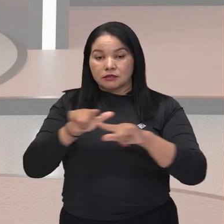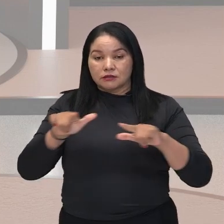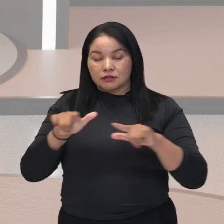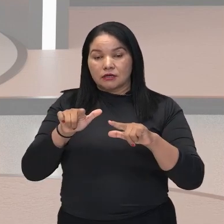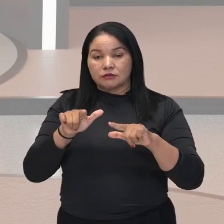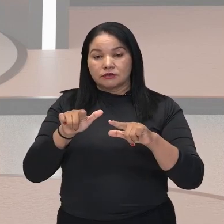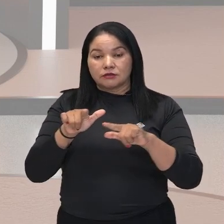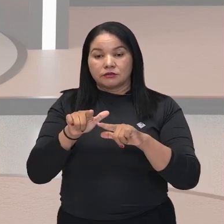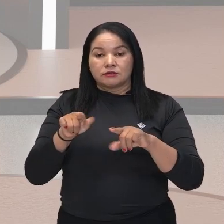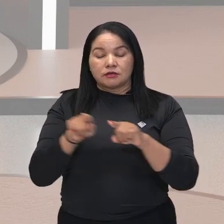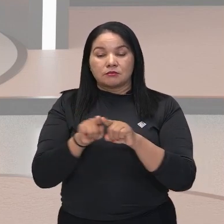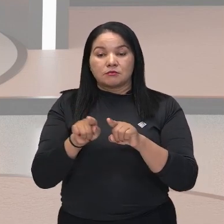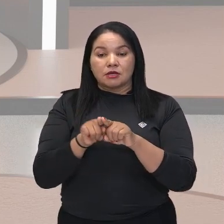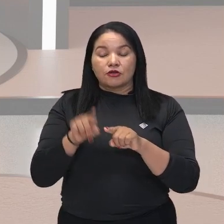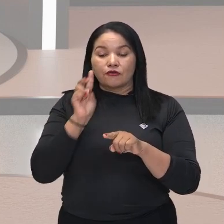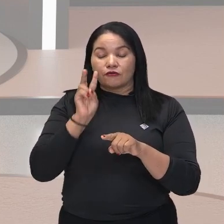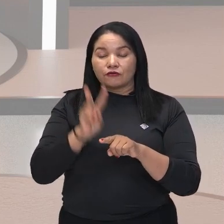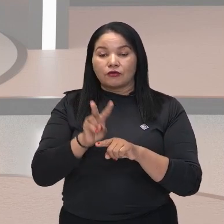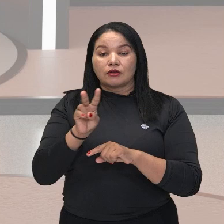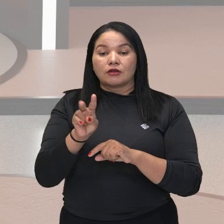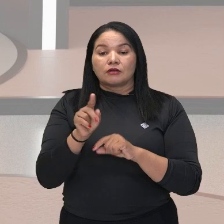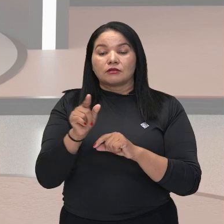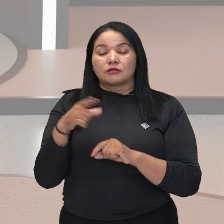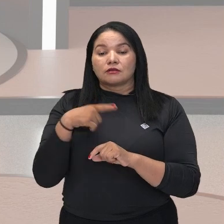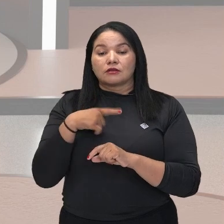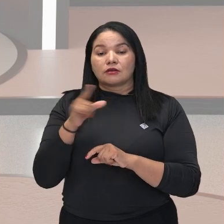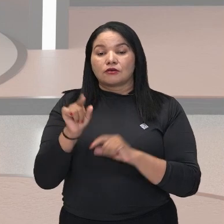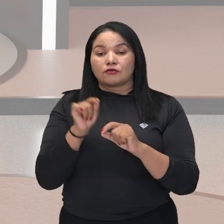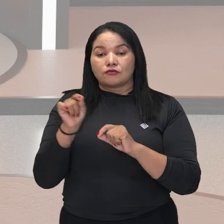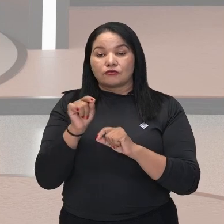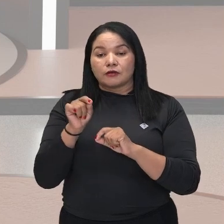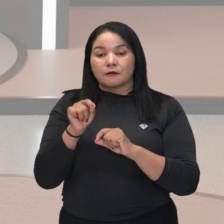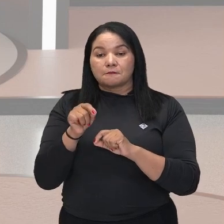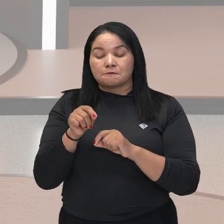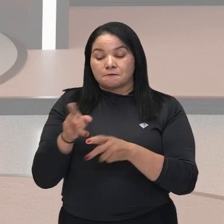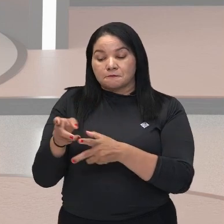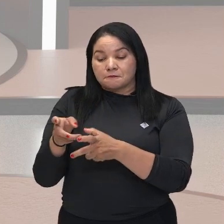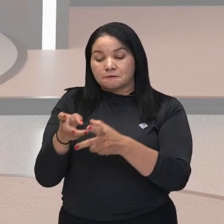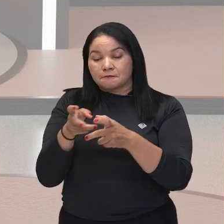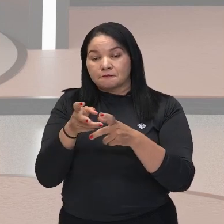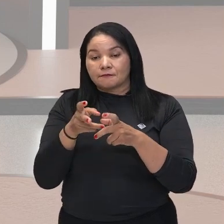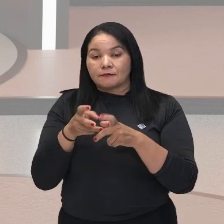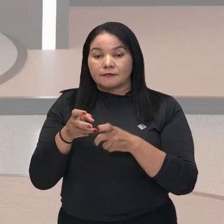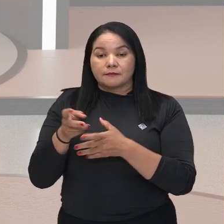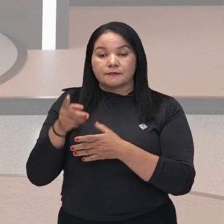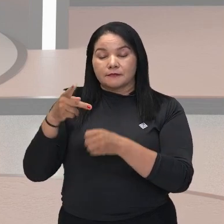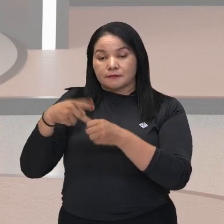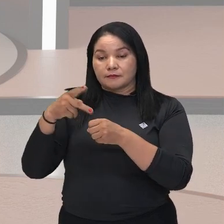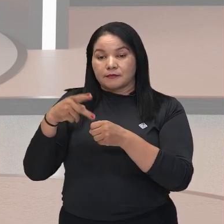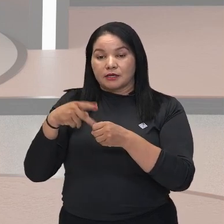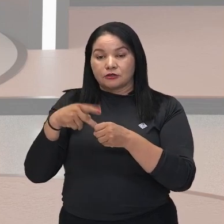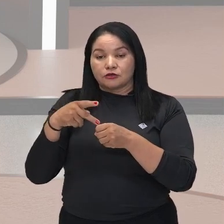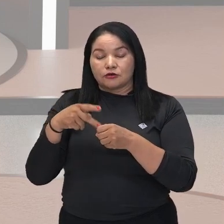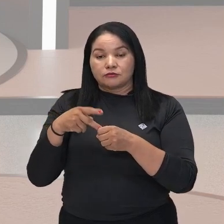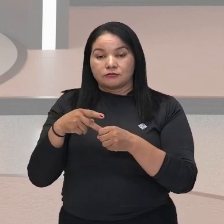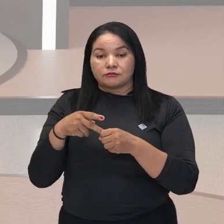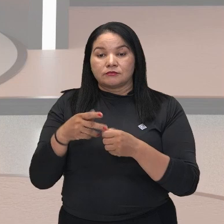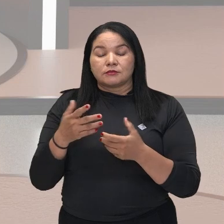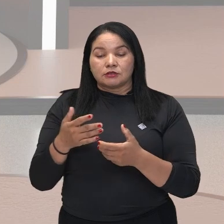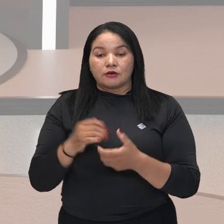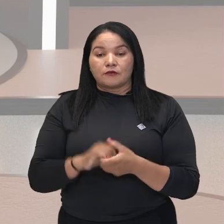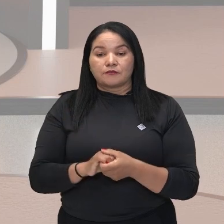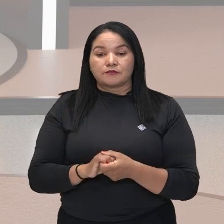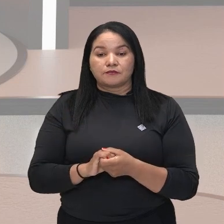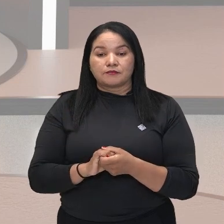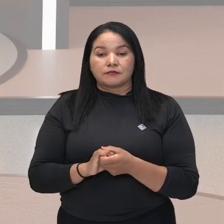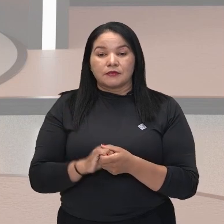desérticas também que a gente observa muito essa extração de petróleo. Então, vocês podem imaginar que nesse decorrer dos